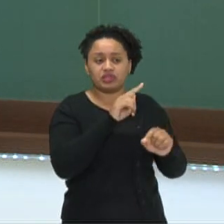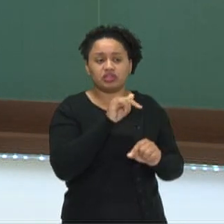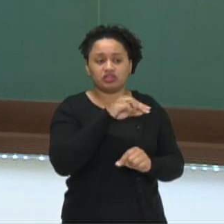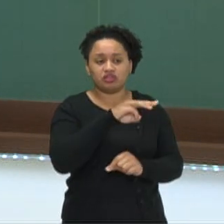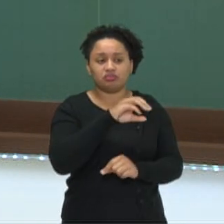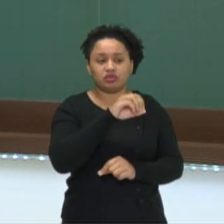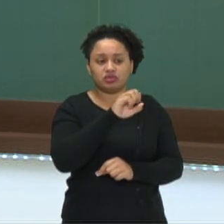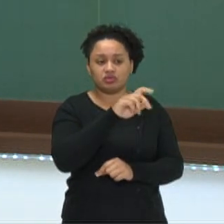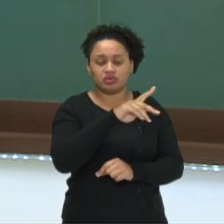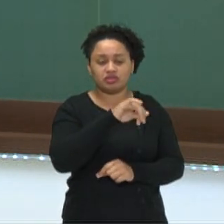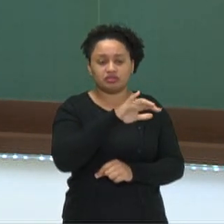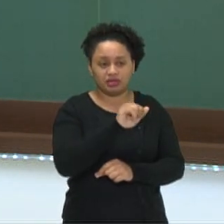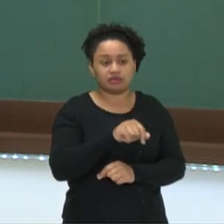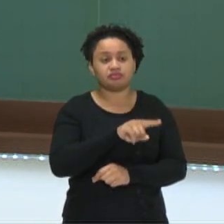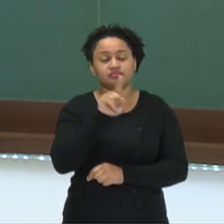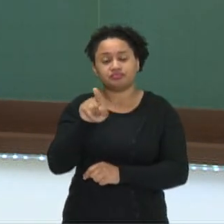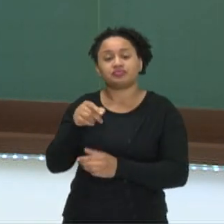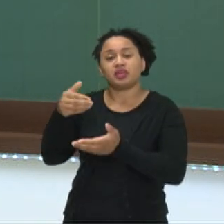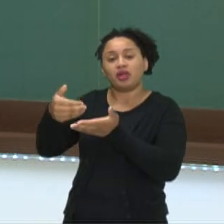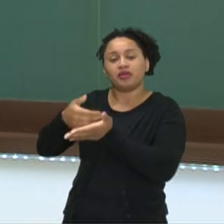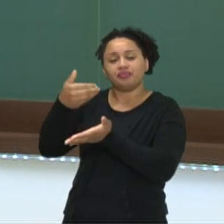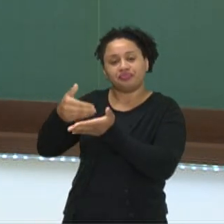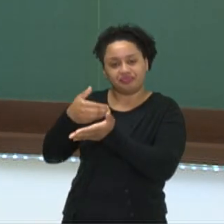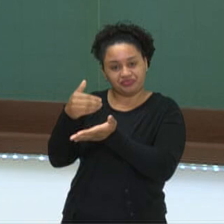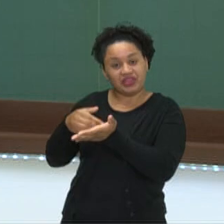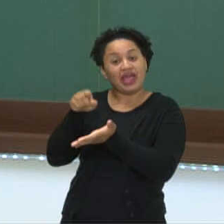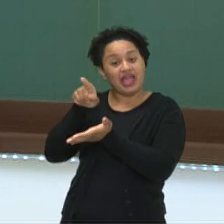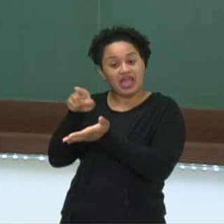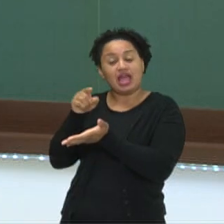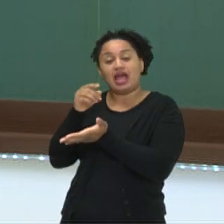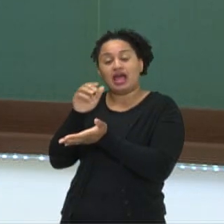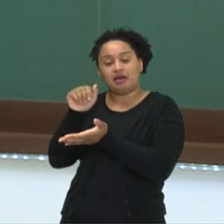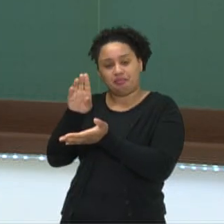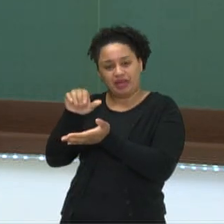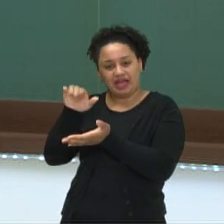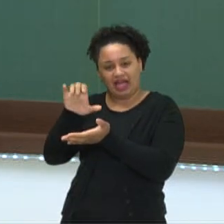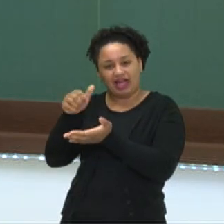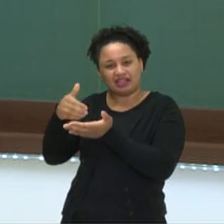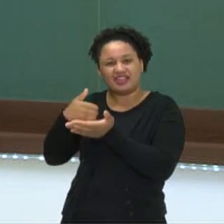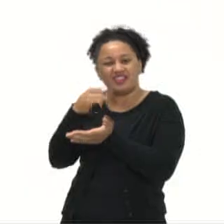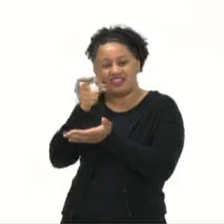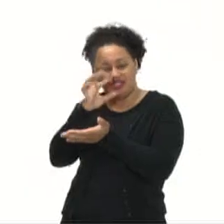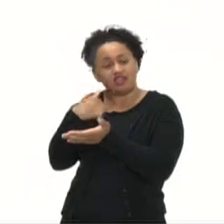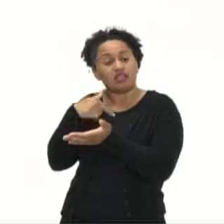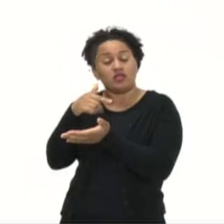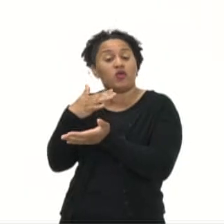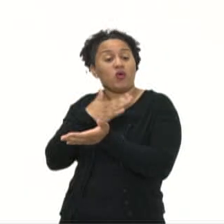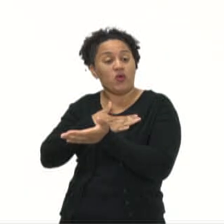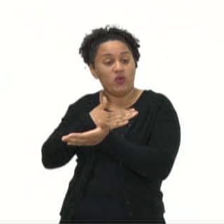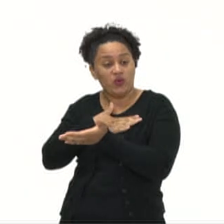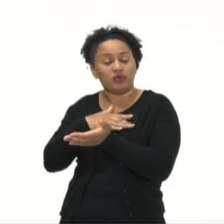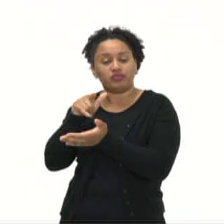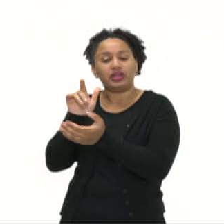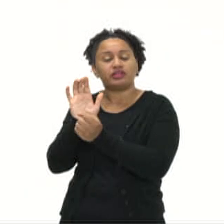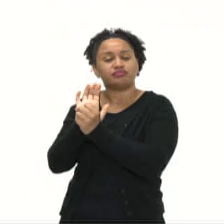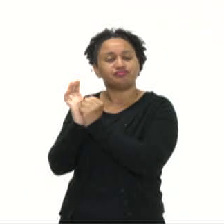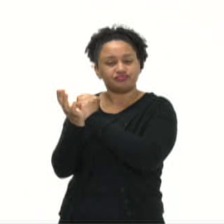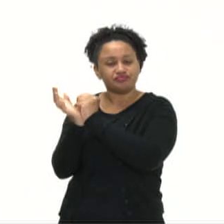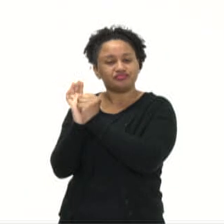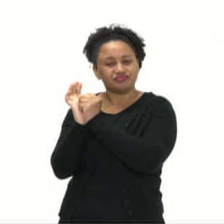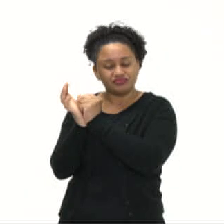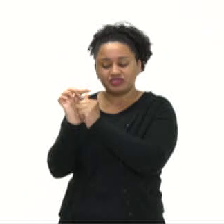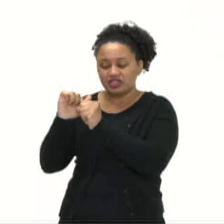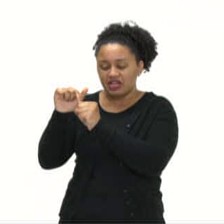pinhão. E o abacate eu gosto muito dessa angiosperma. Nós temos ele aqui como este